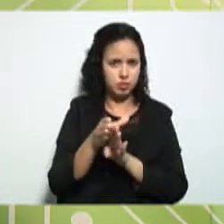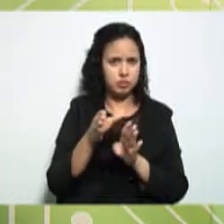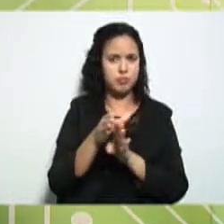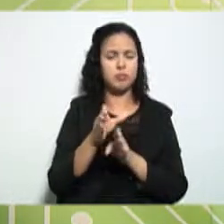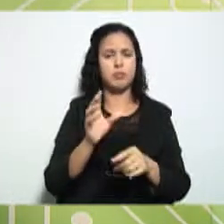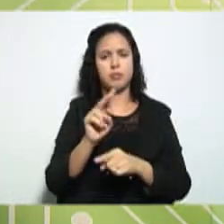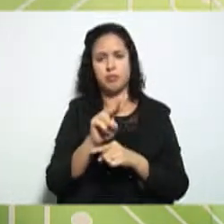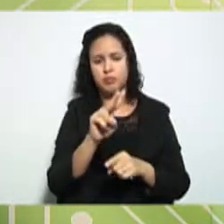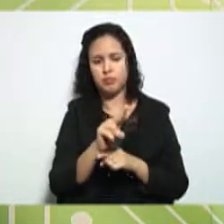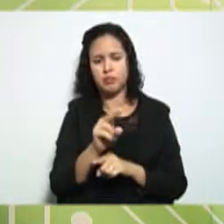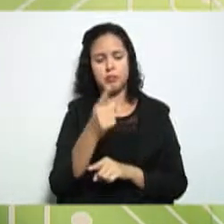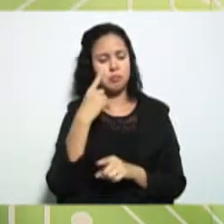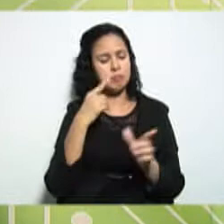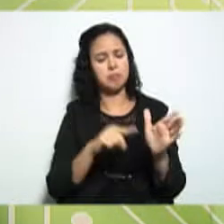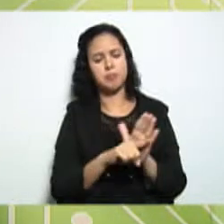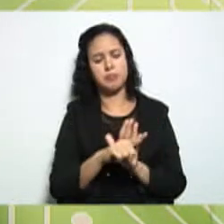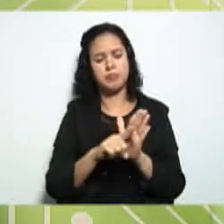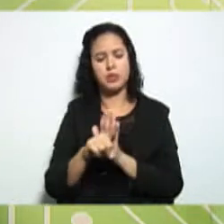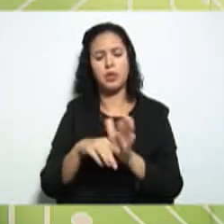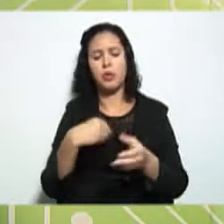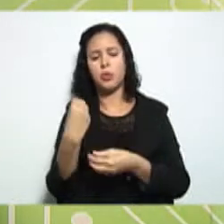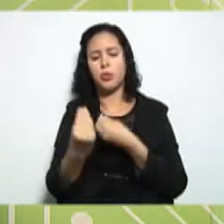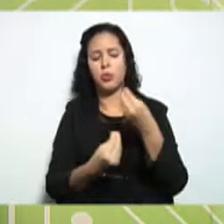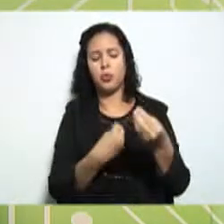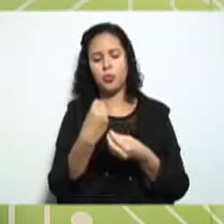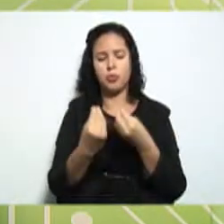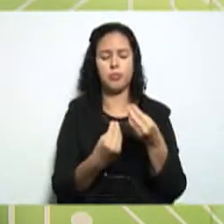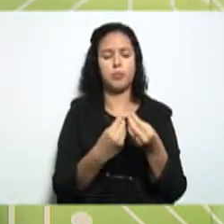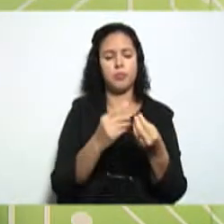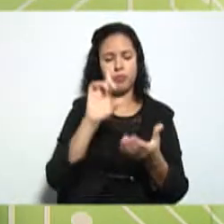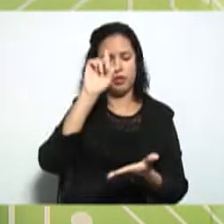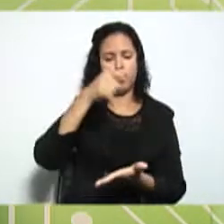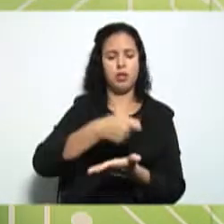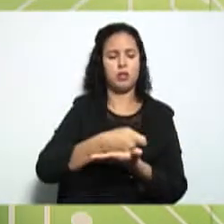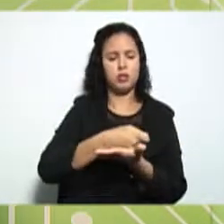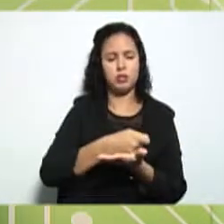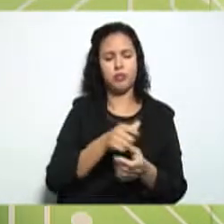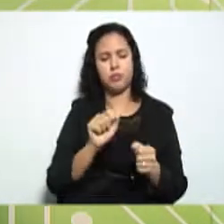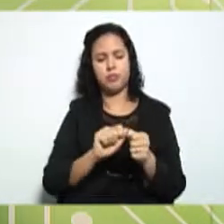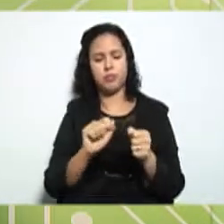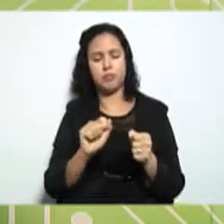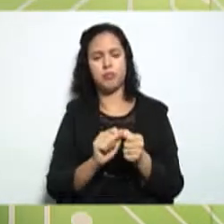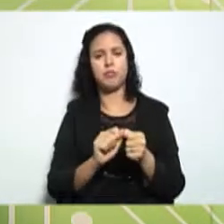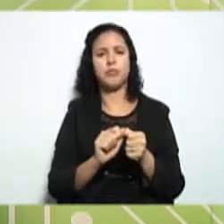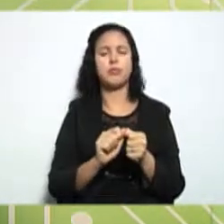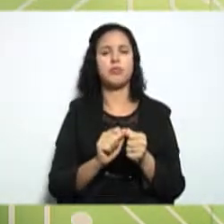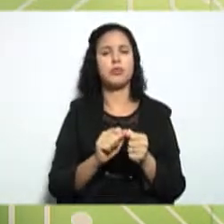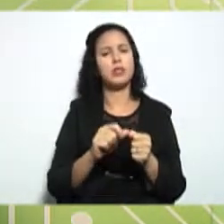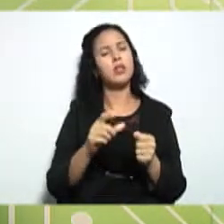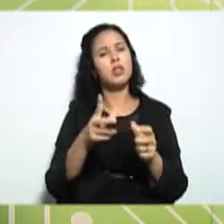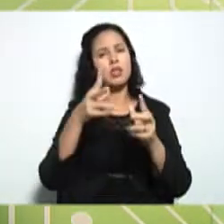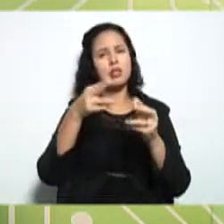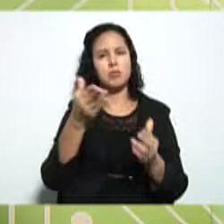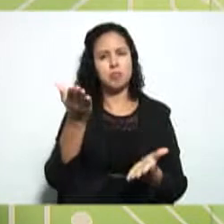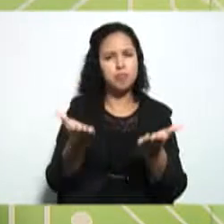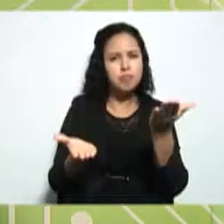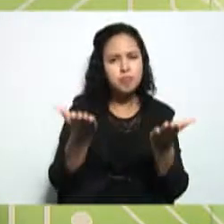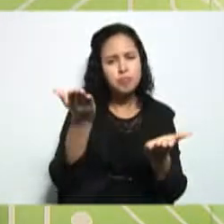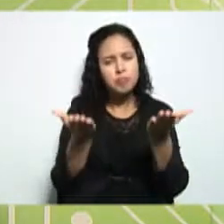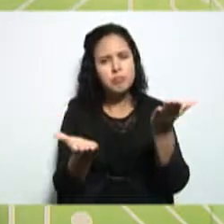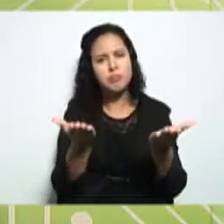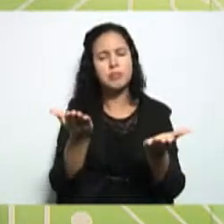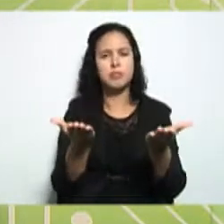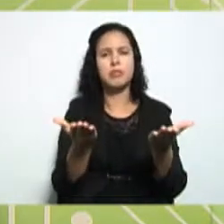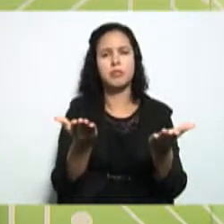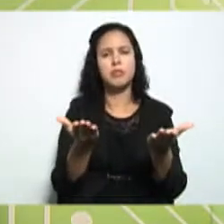como essas ações estão sendo executadas. E aí a gente vai ter um contrabalanceamento, a gente pode imaginar uma balança que vai